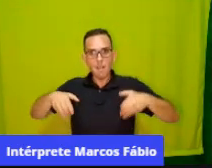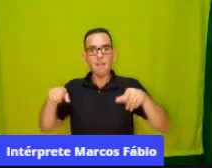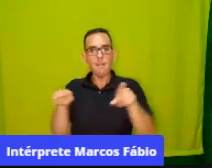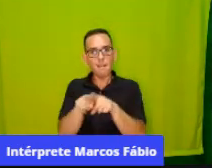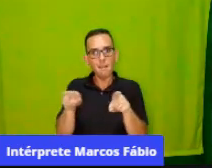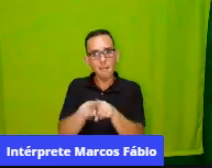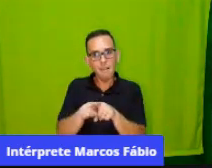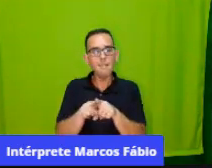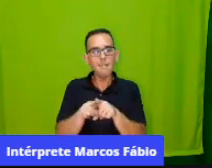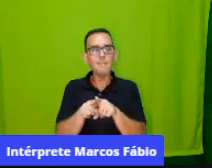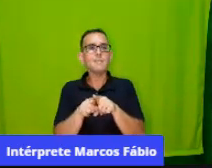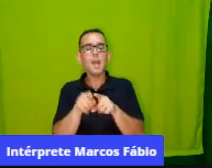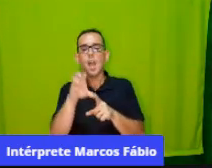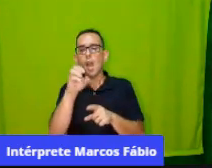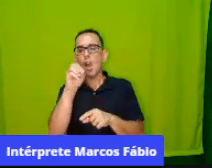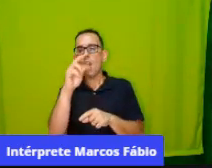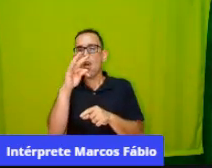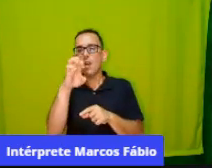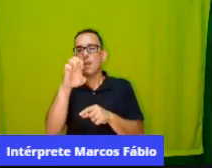a órtese que